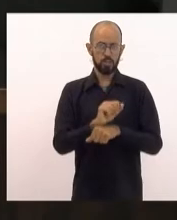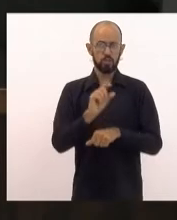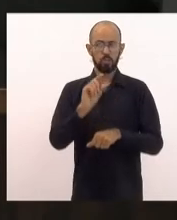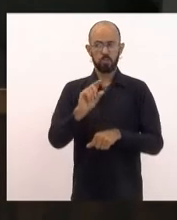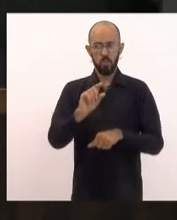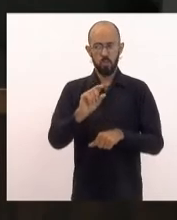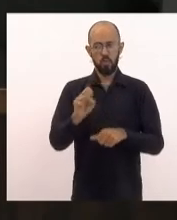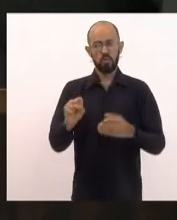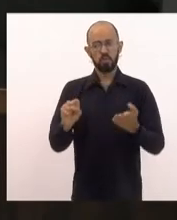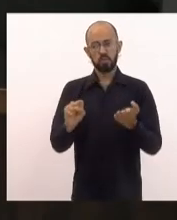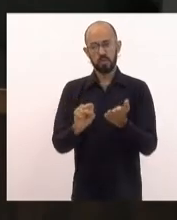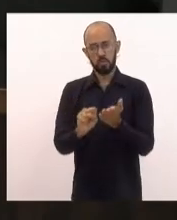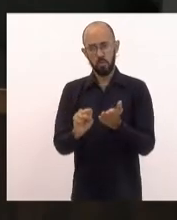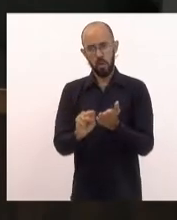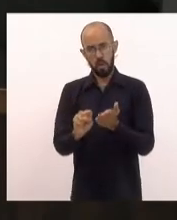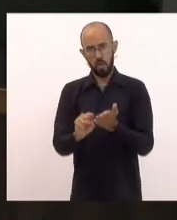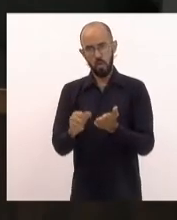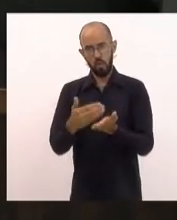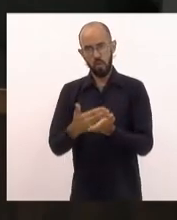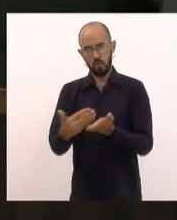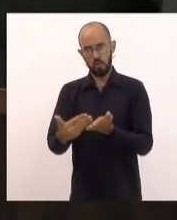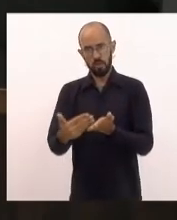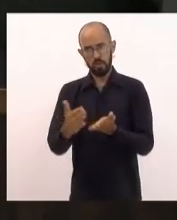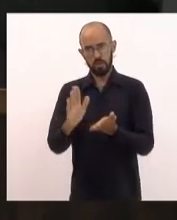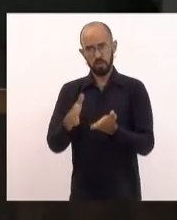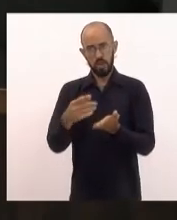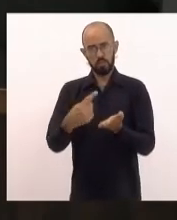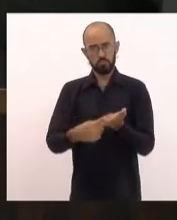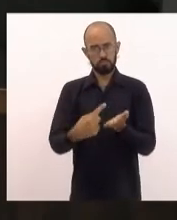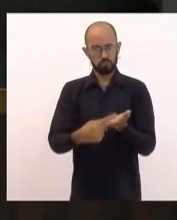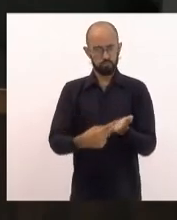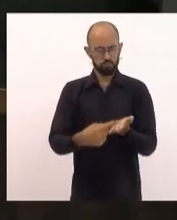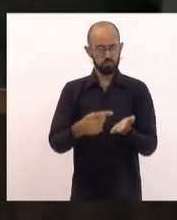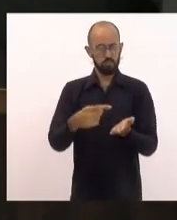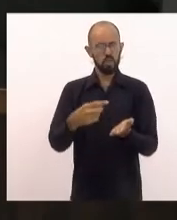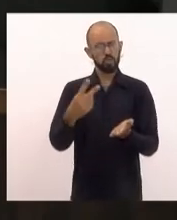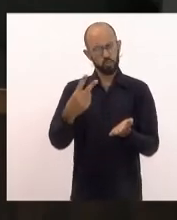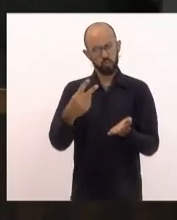Samuel, porque ele já pediu duas vezes.